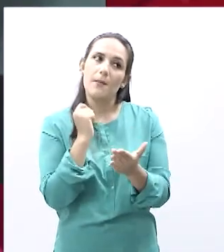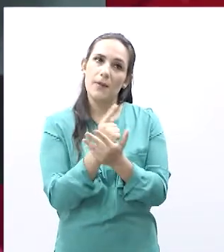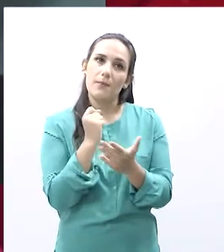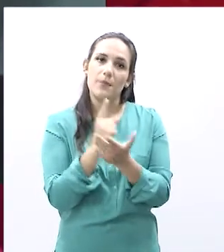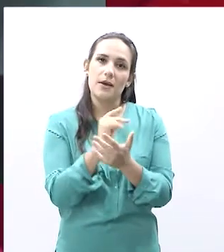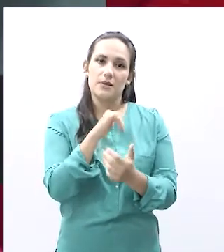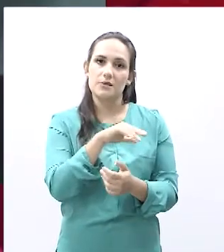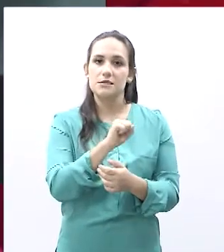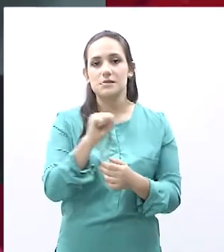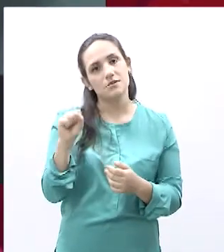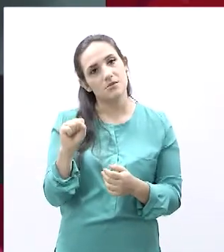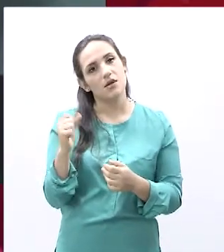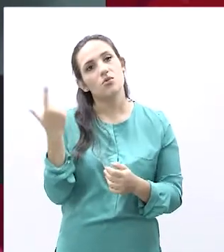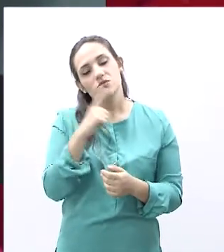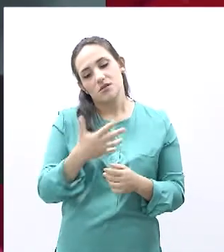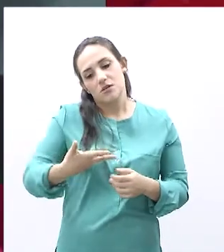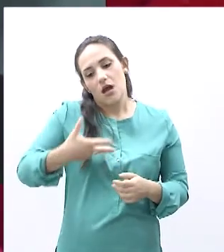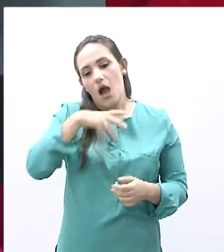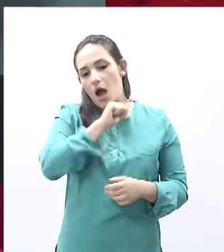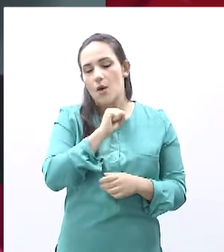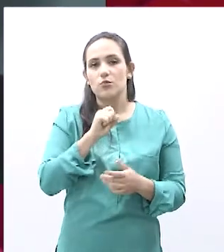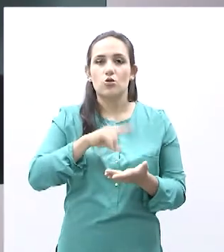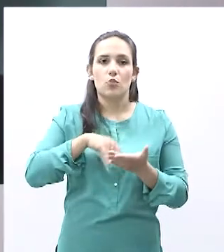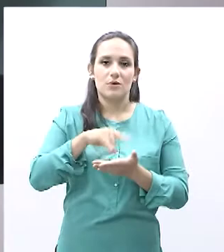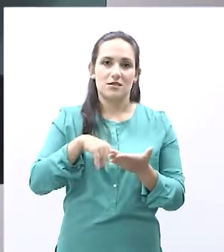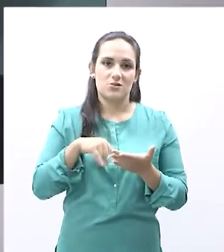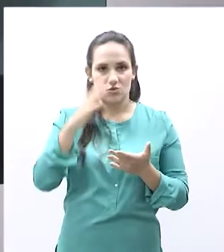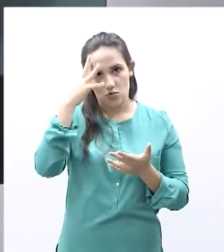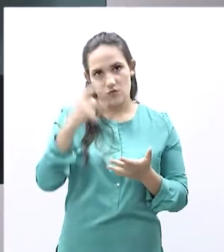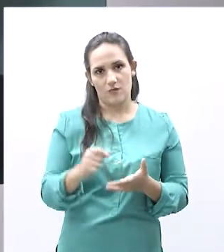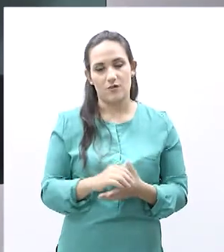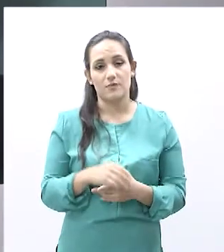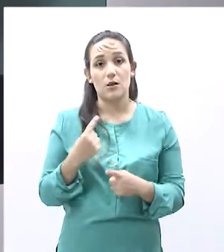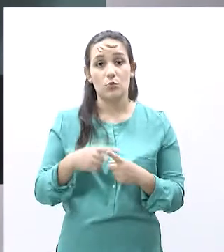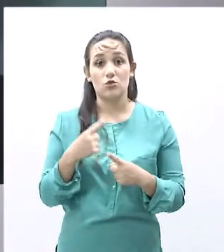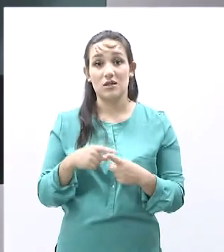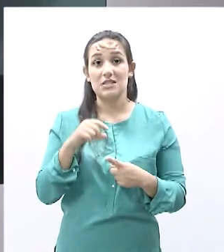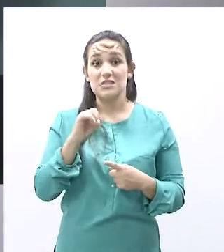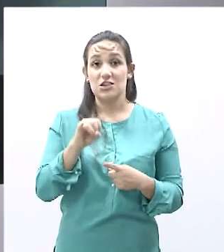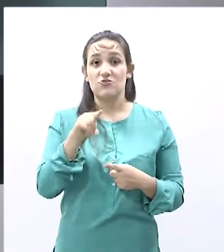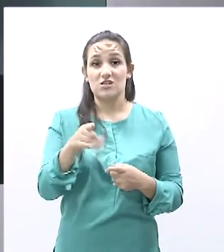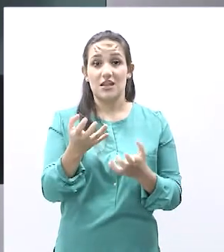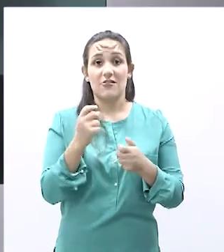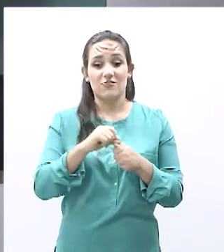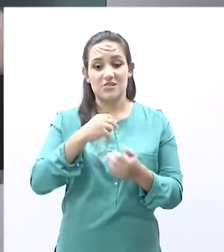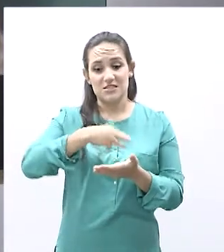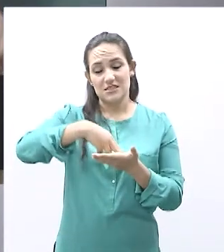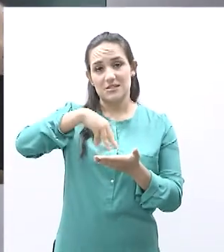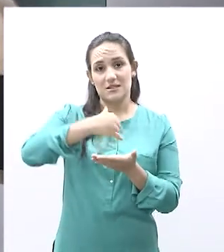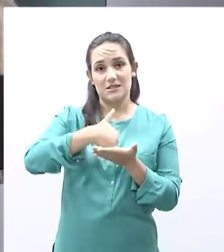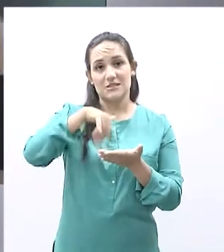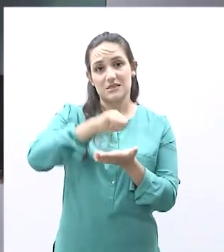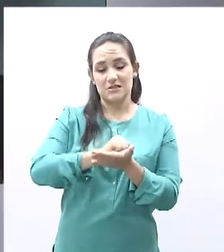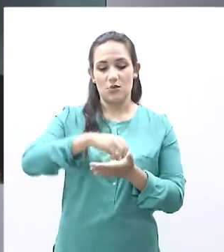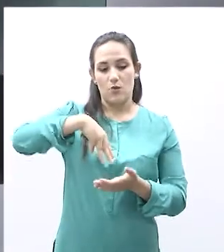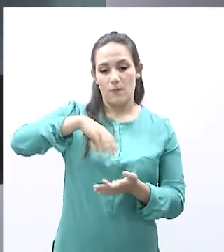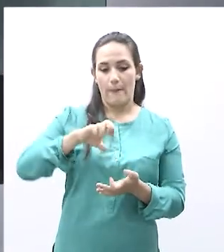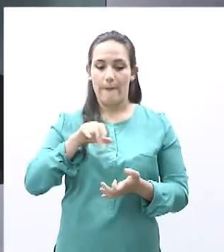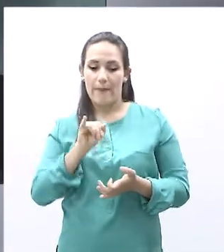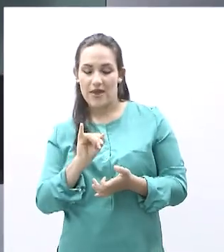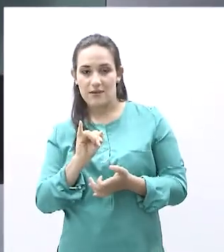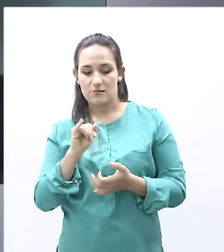uma burocratização muito menor. Porque hoje, para você se inscrever como empreendedor individual, basta você ter seus